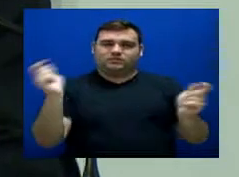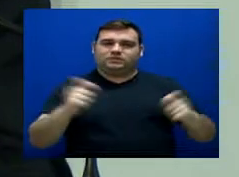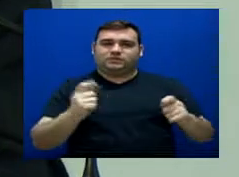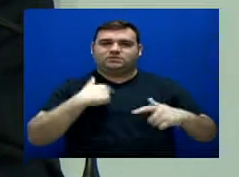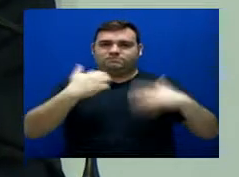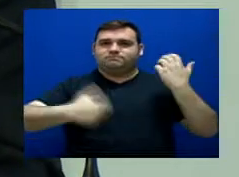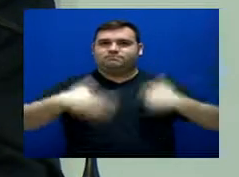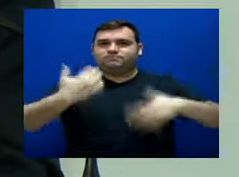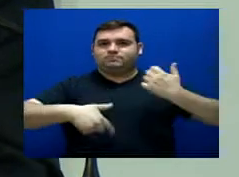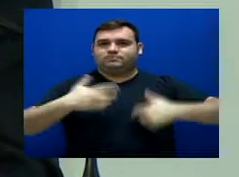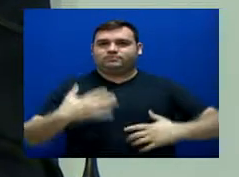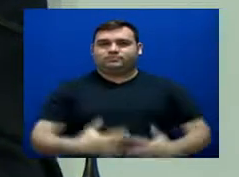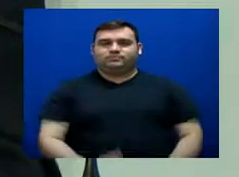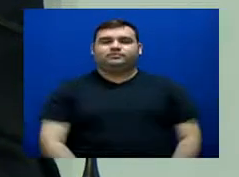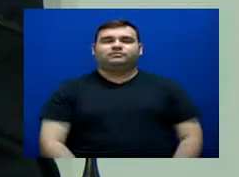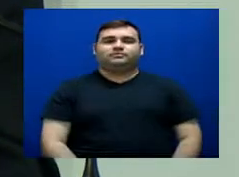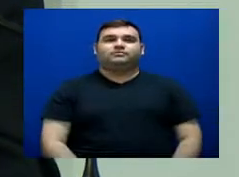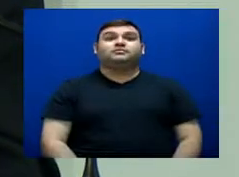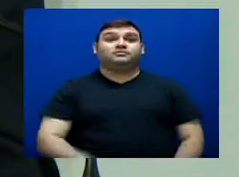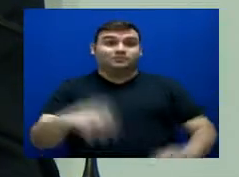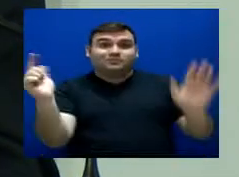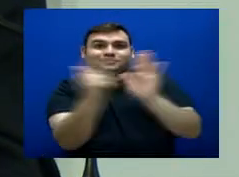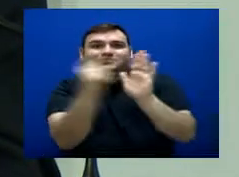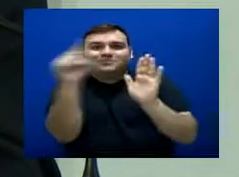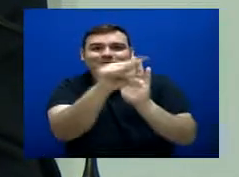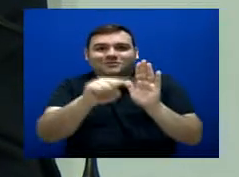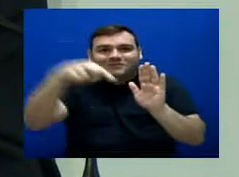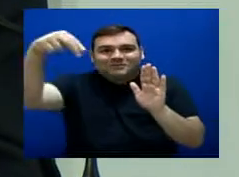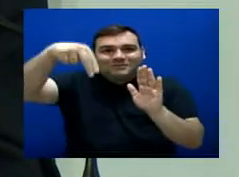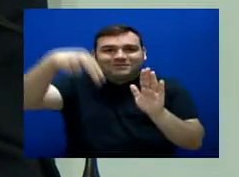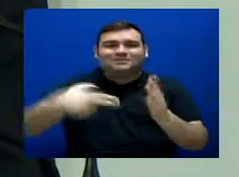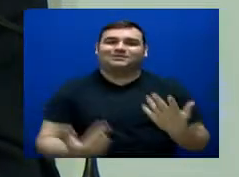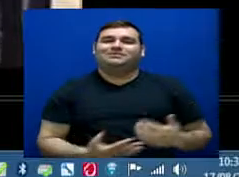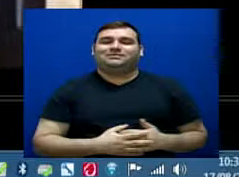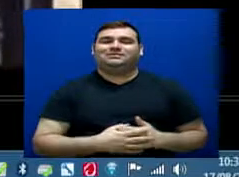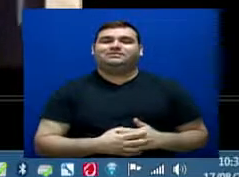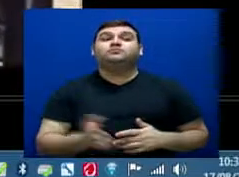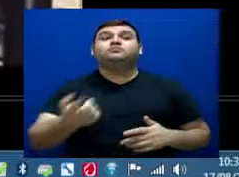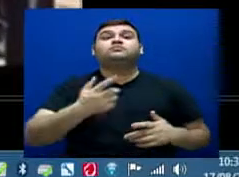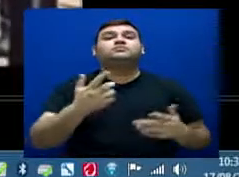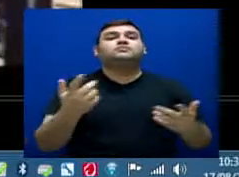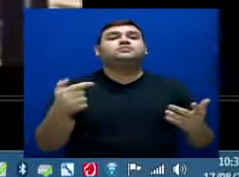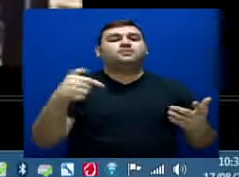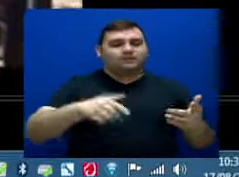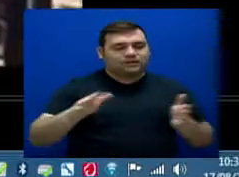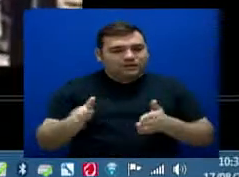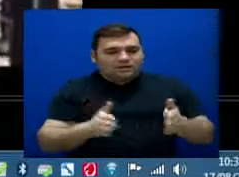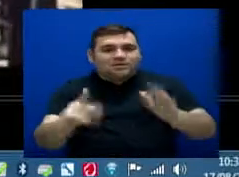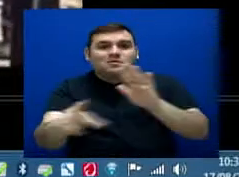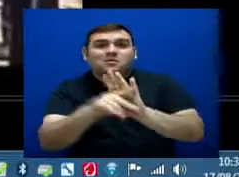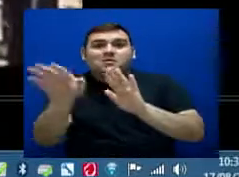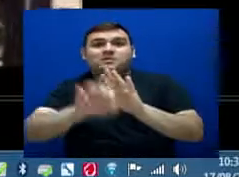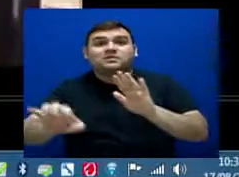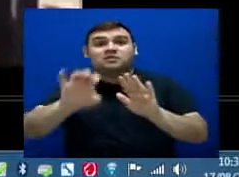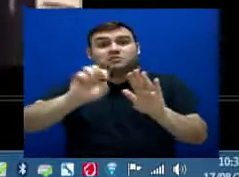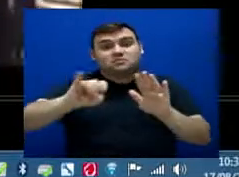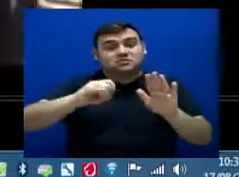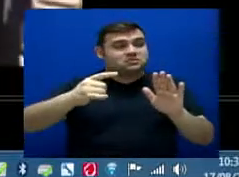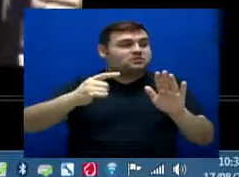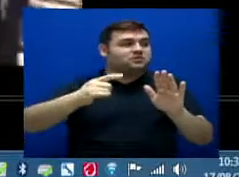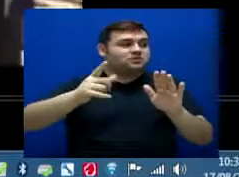possa fazer um comentário em cima. Agora no Jornal Zenorte. Porque essa estrada é do Estado. Se alguém ainda